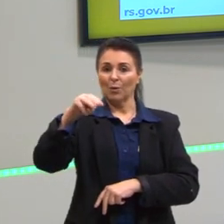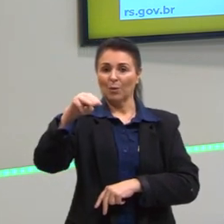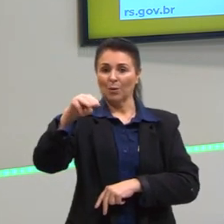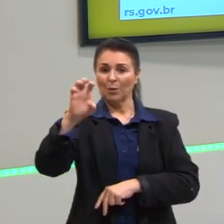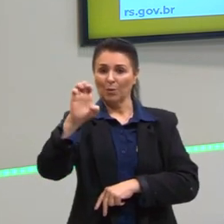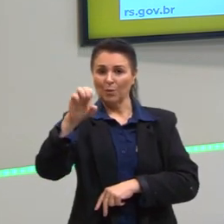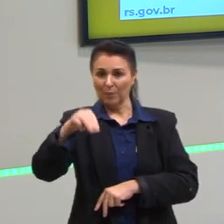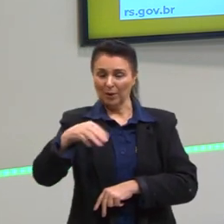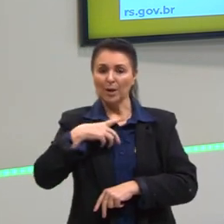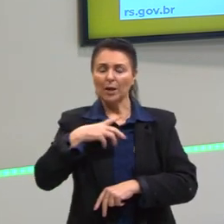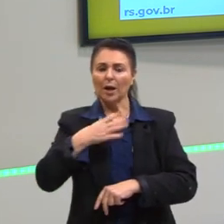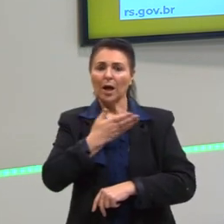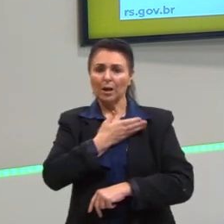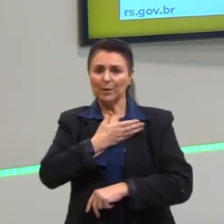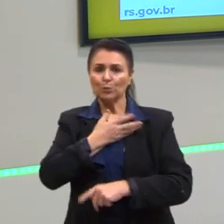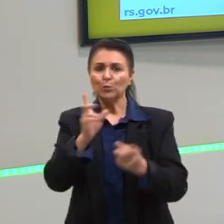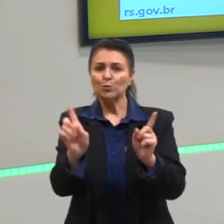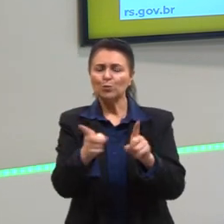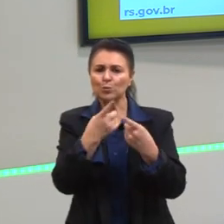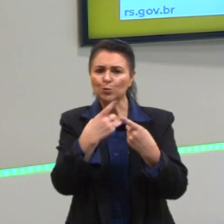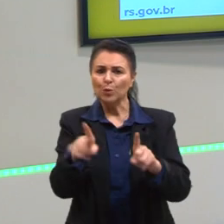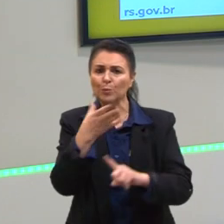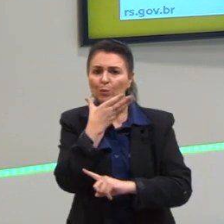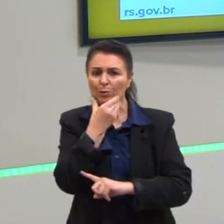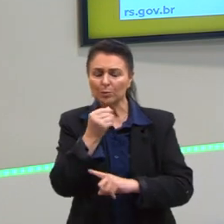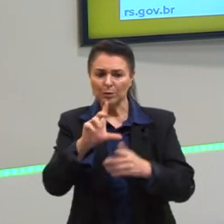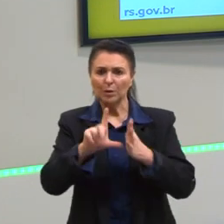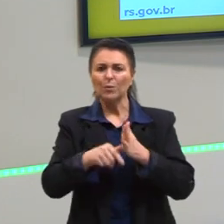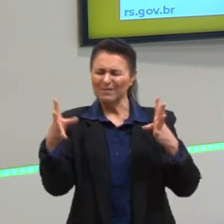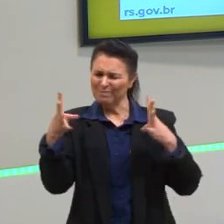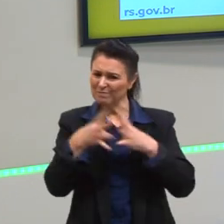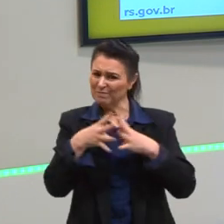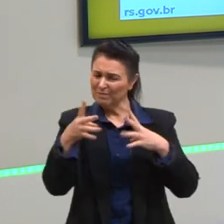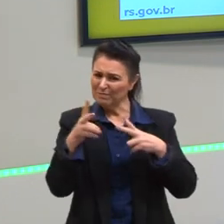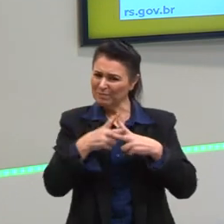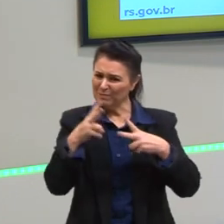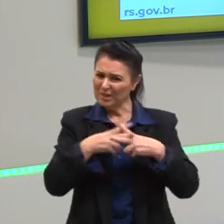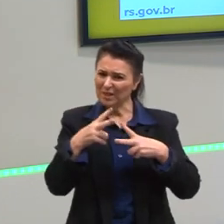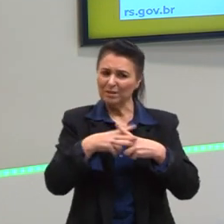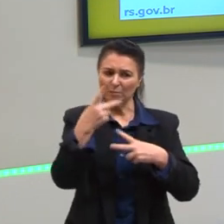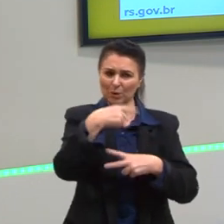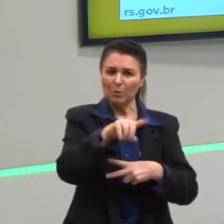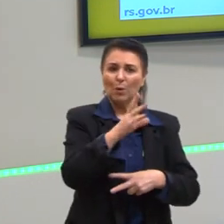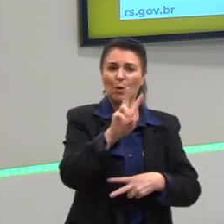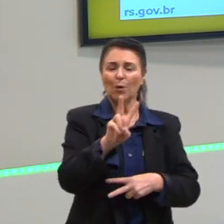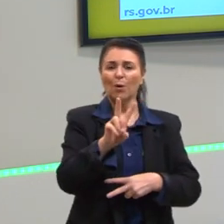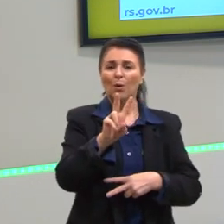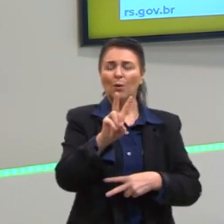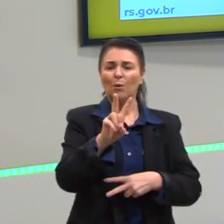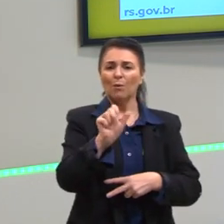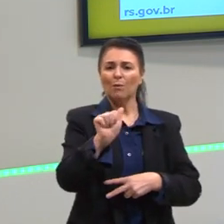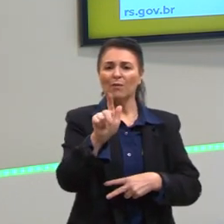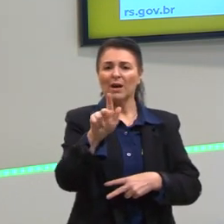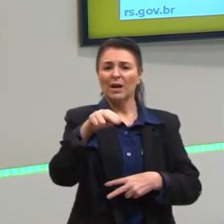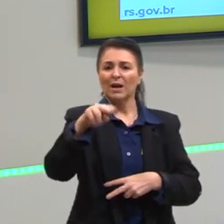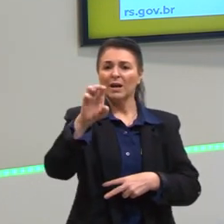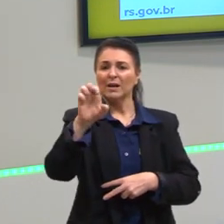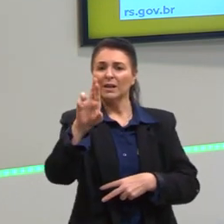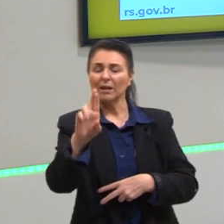compositor Wagner Porque depois ele briga por vaga também mas ele foi amigo do Wagner porque ele acreditava na arte